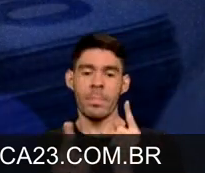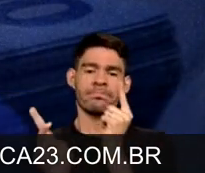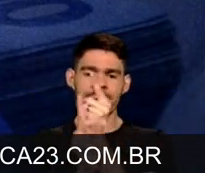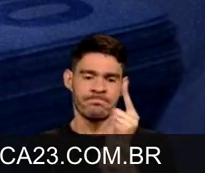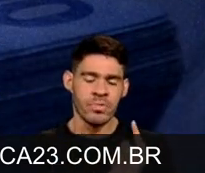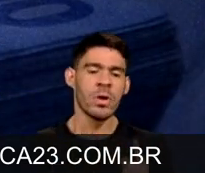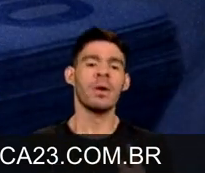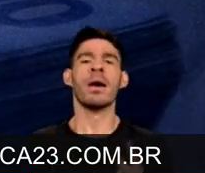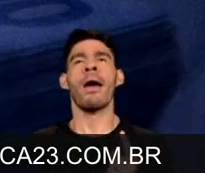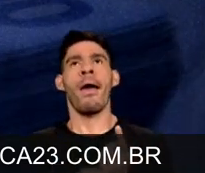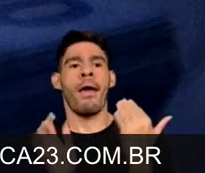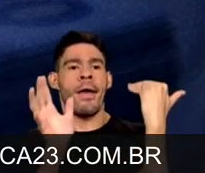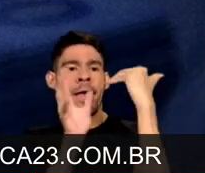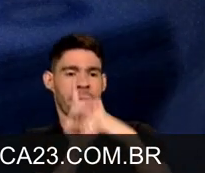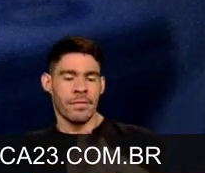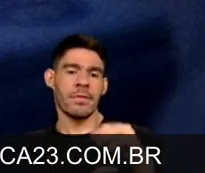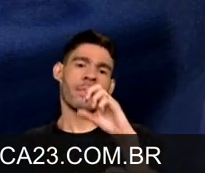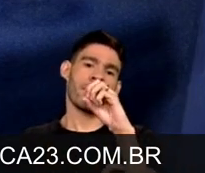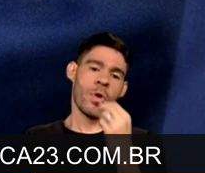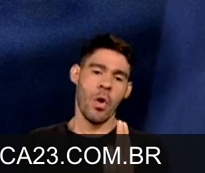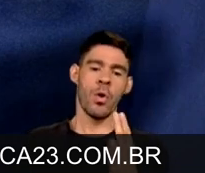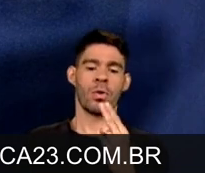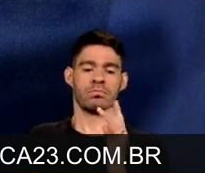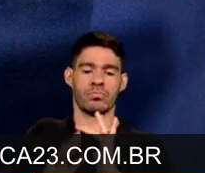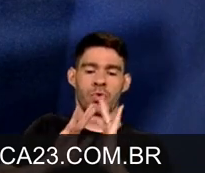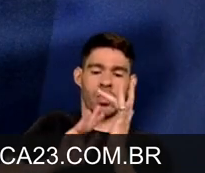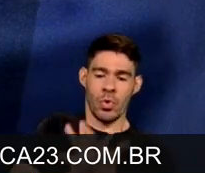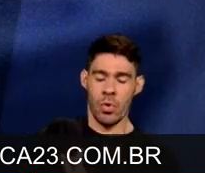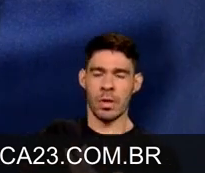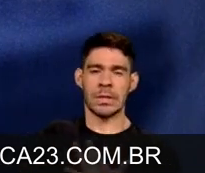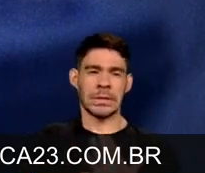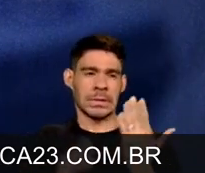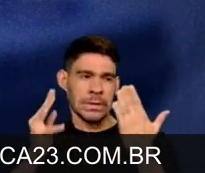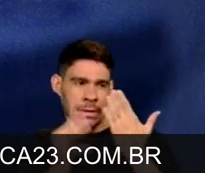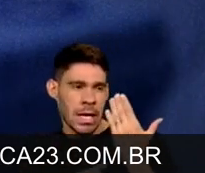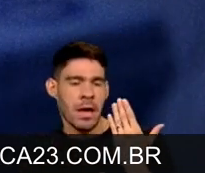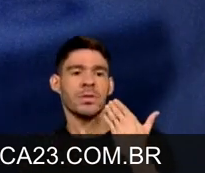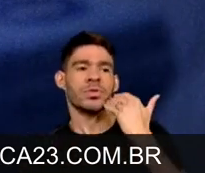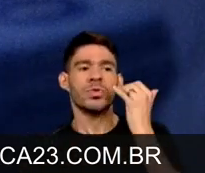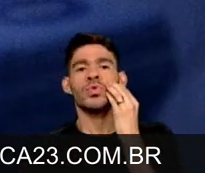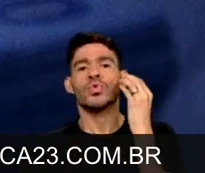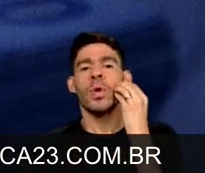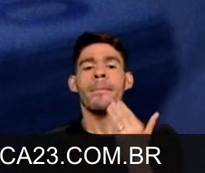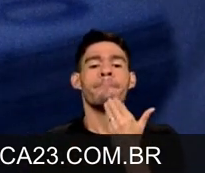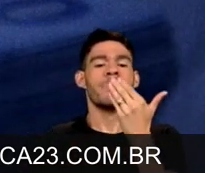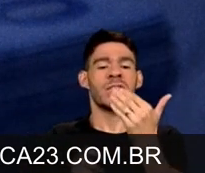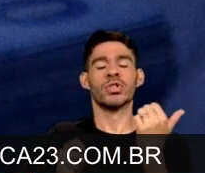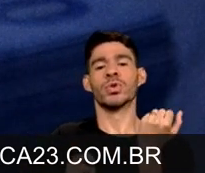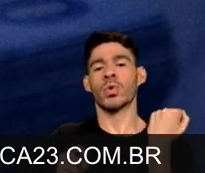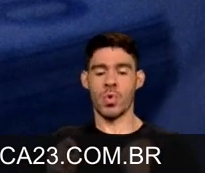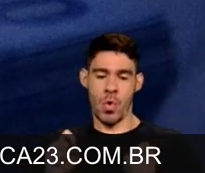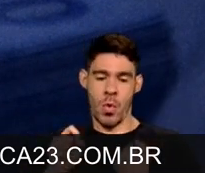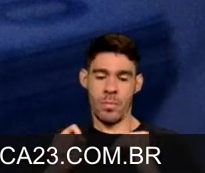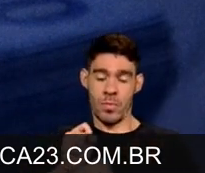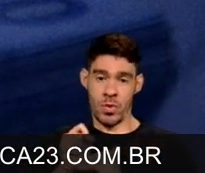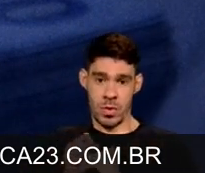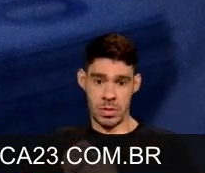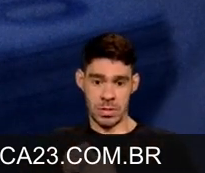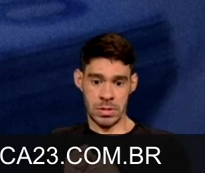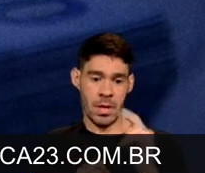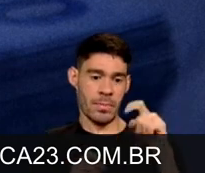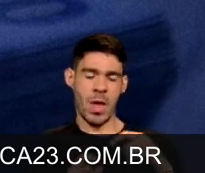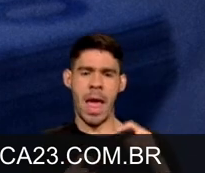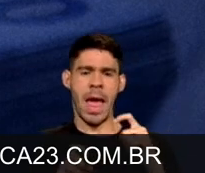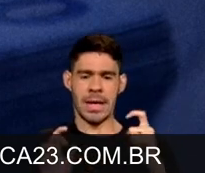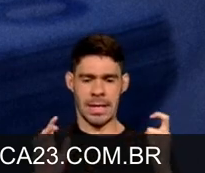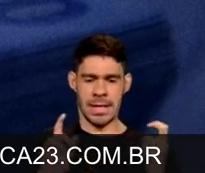contas como de e-mail e redes sociais. Desconfie de ligações que solicitem senhas. E, por fim, nunca clique em